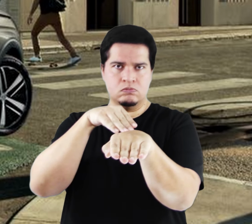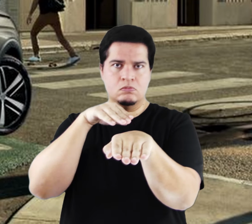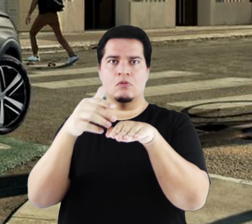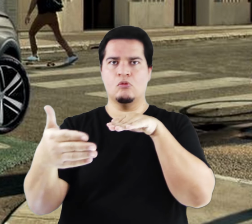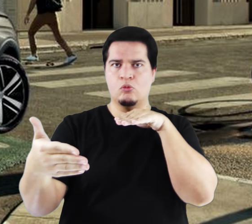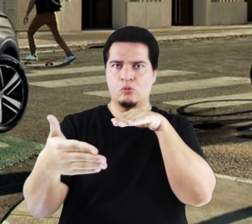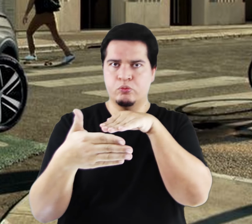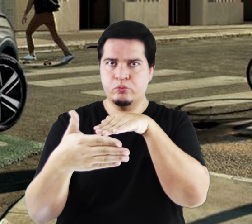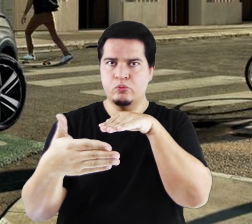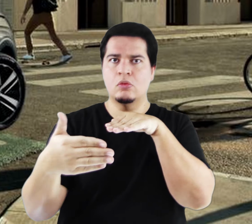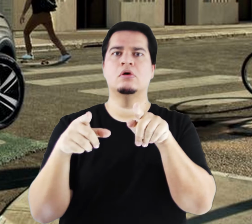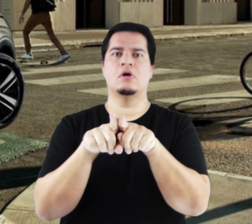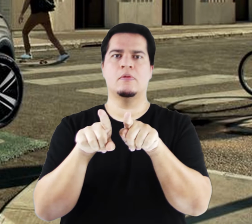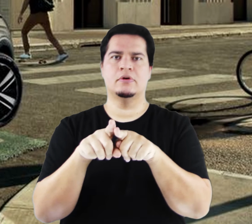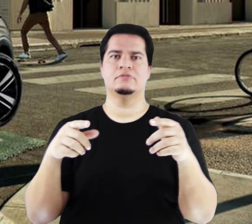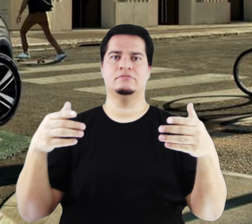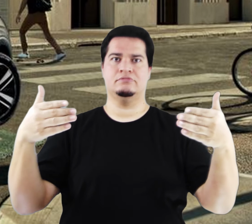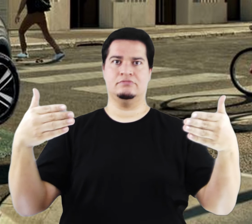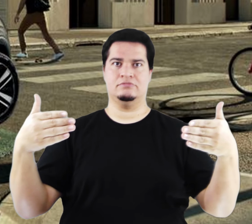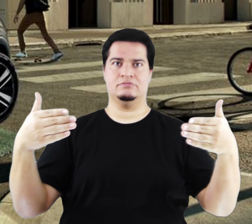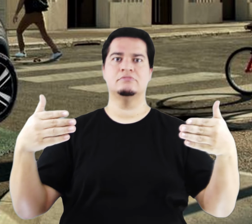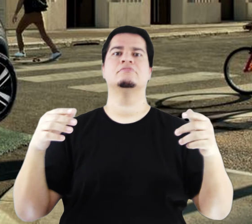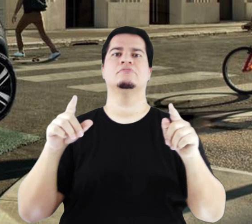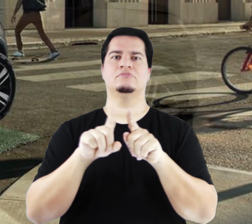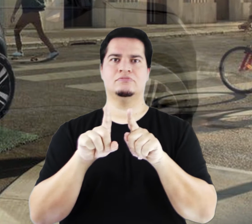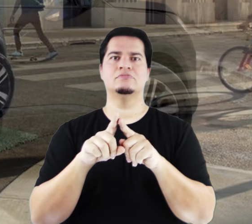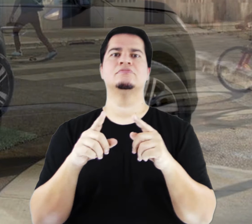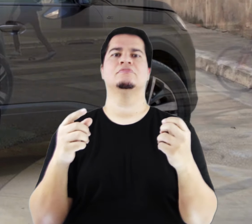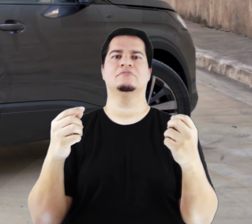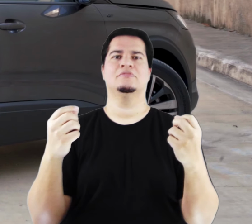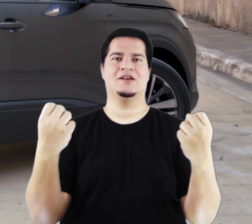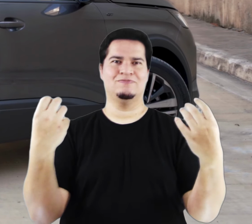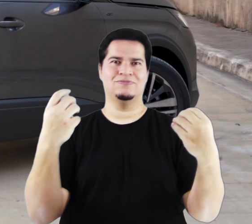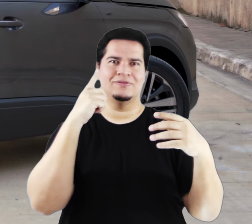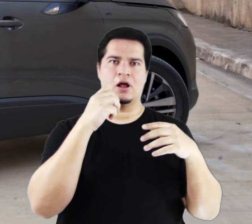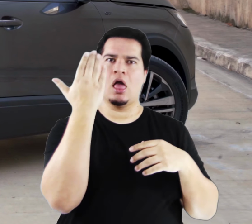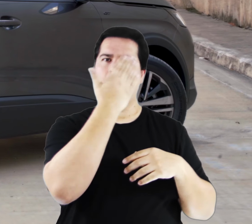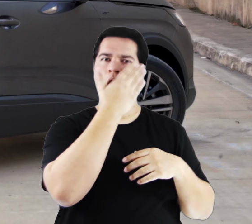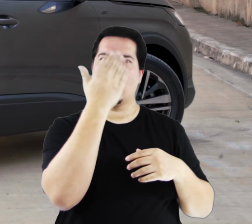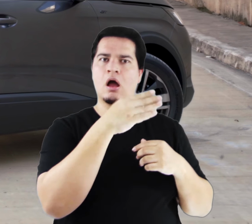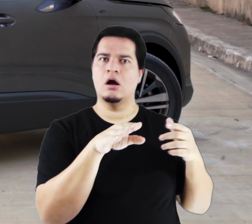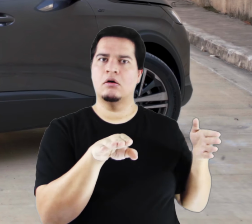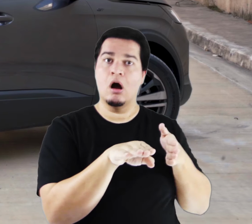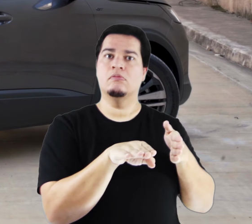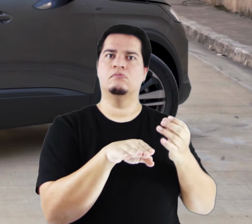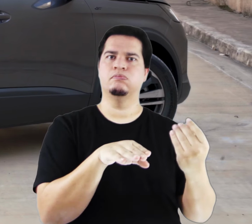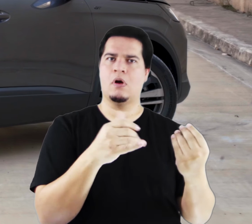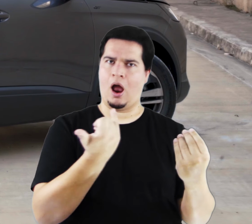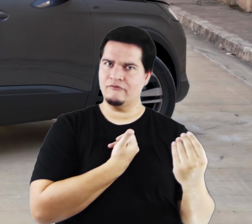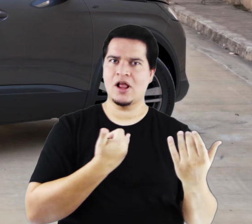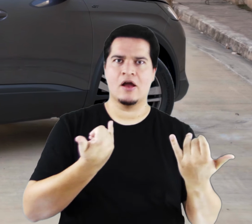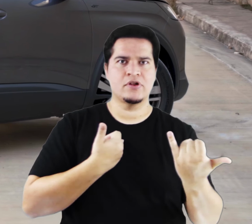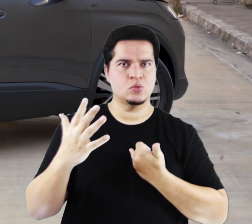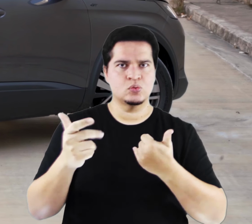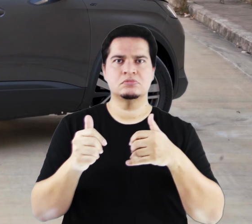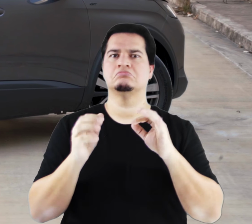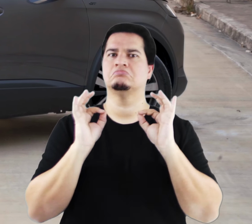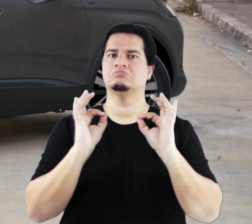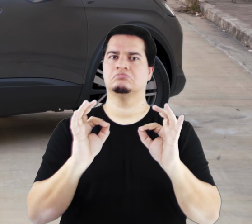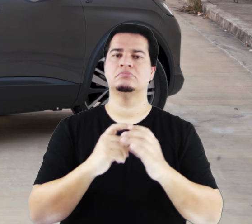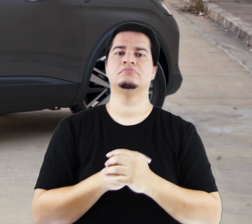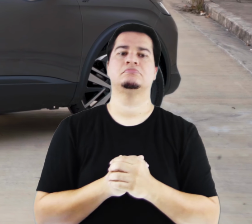faixa, assistente de frenagem de emergência e aviso de ponto cego. Já na versão GT Pack, que você paga 25 mil reais a mais e é essa que a gente